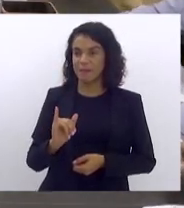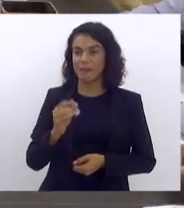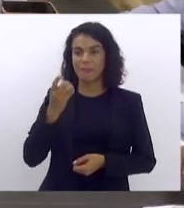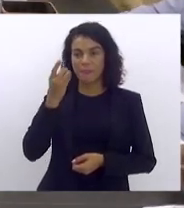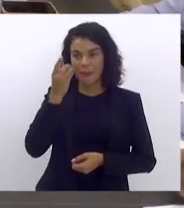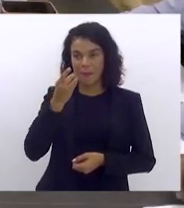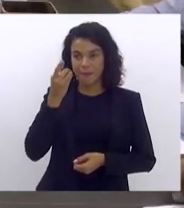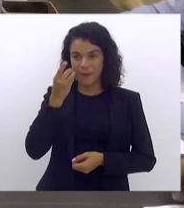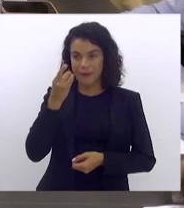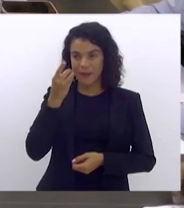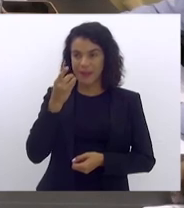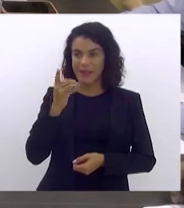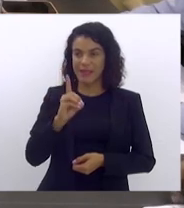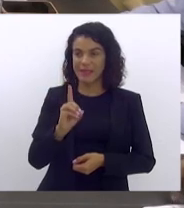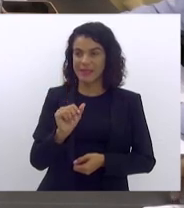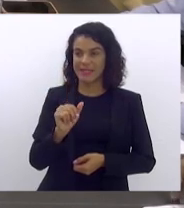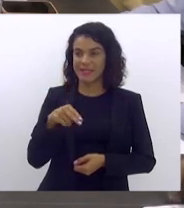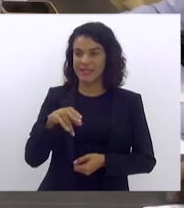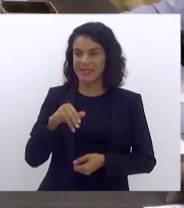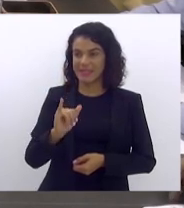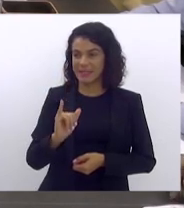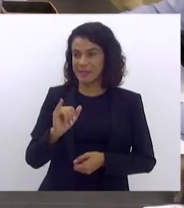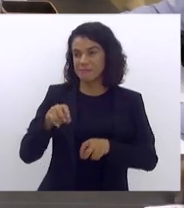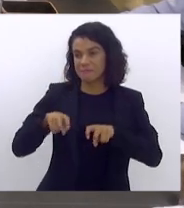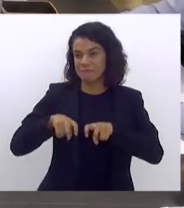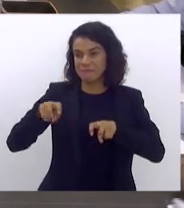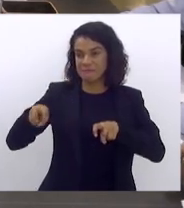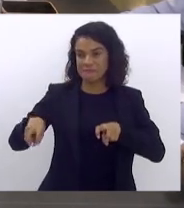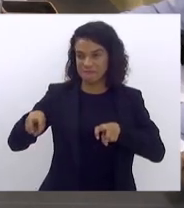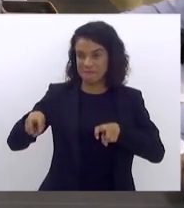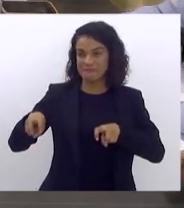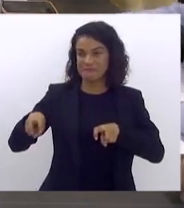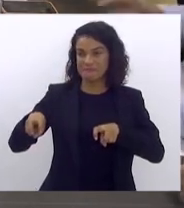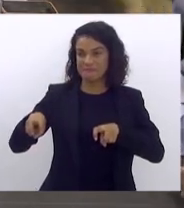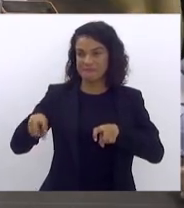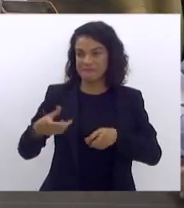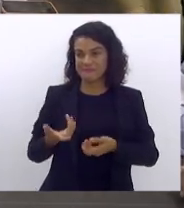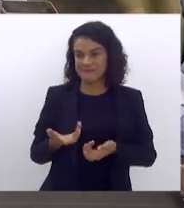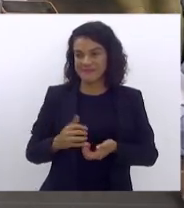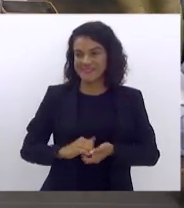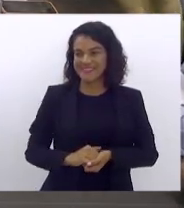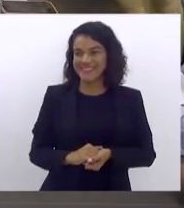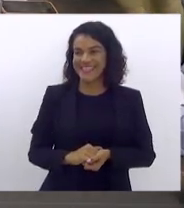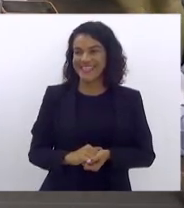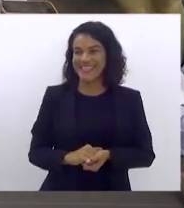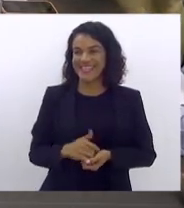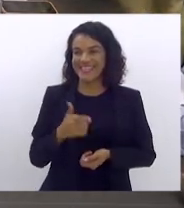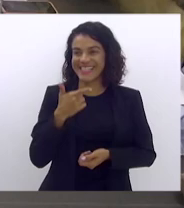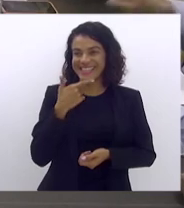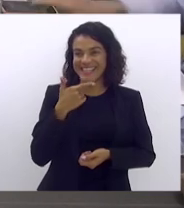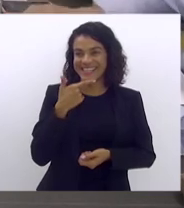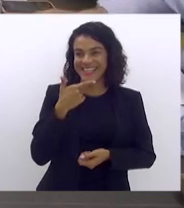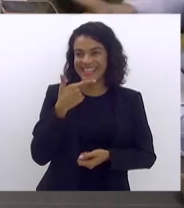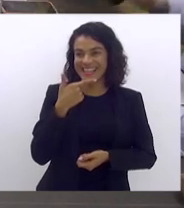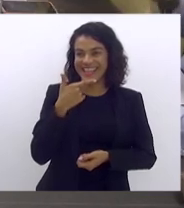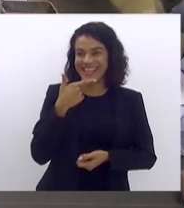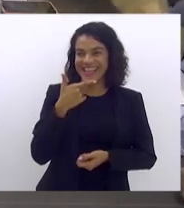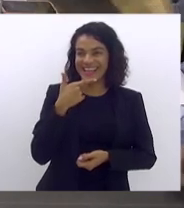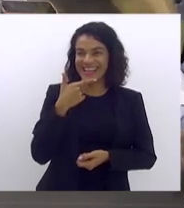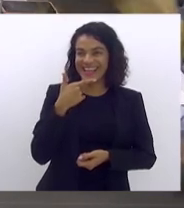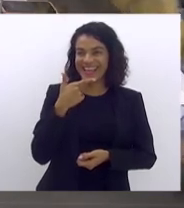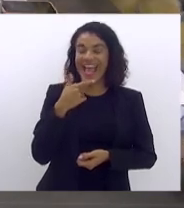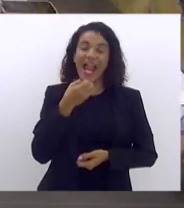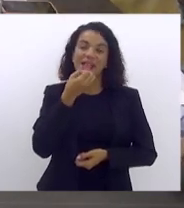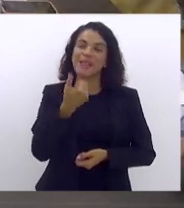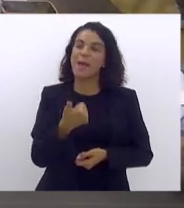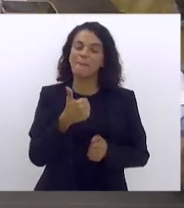sentar aqui ao meu lado, à minha esquerda, está convidada, deputado. Deputado Serafim. Ela está